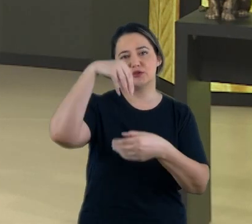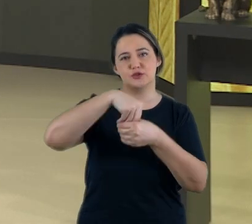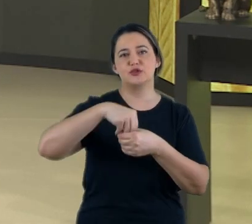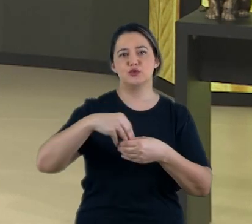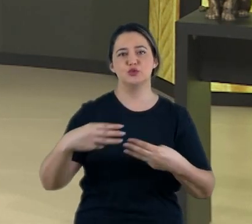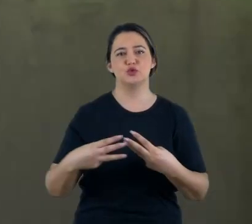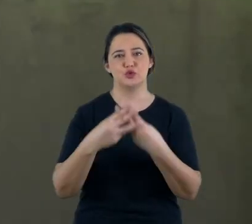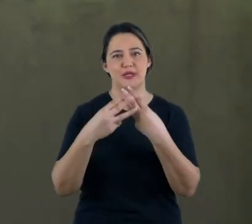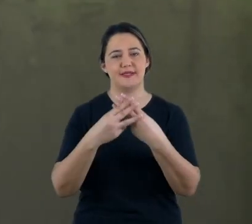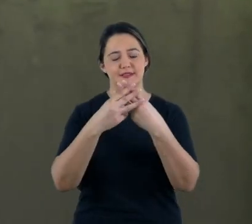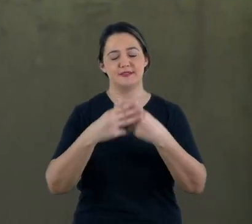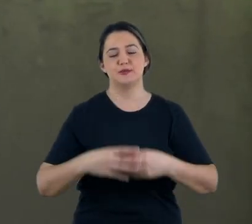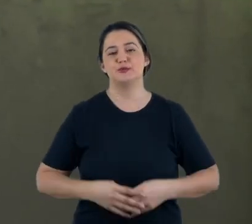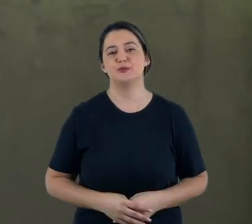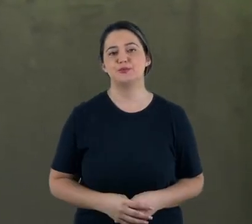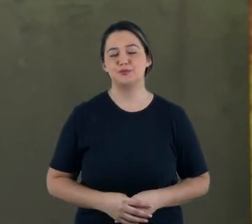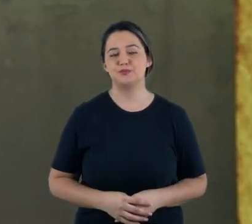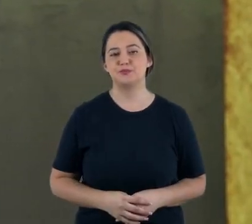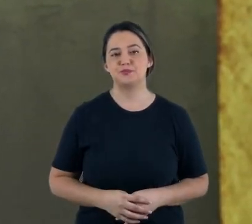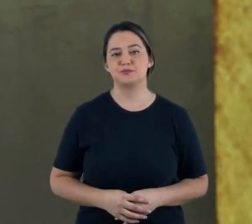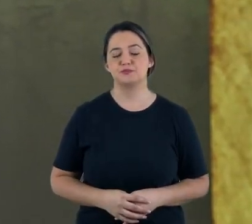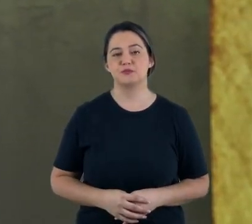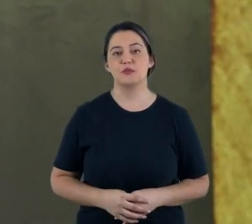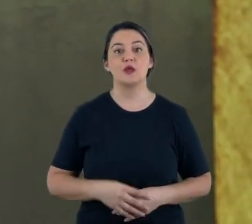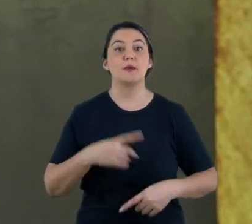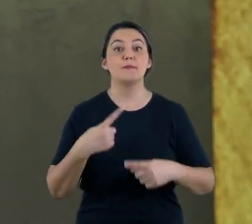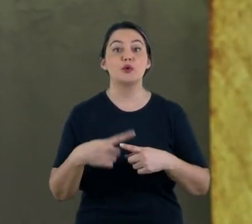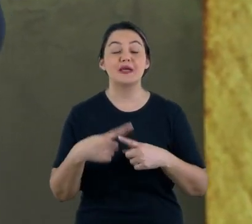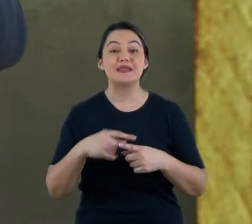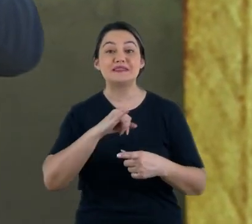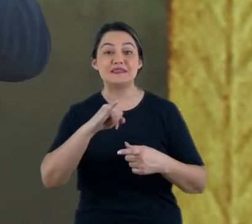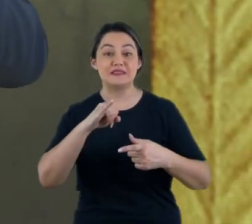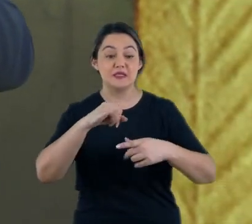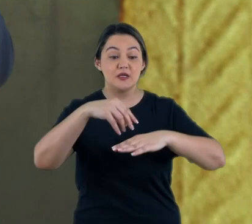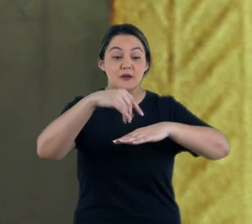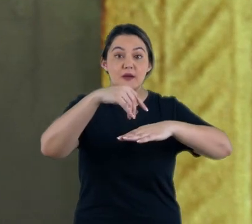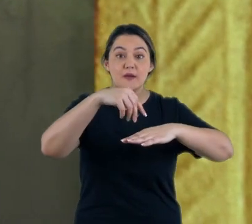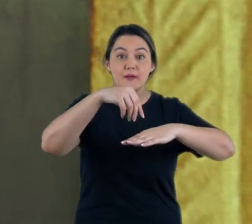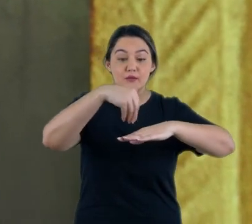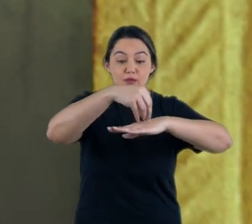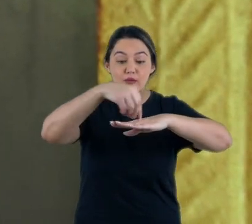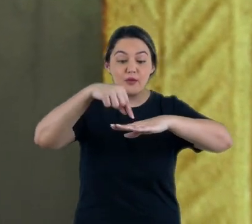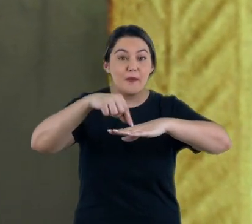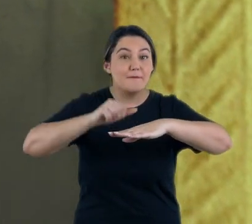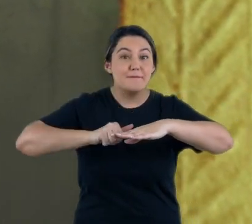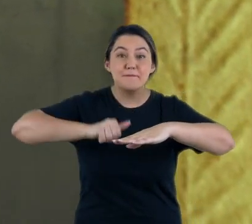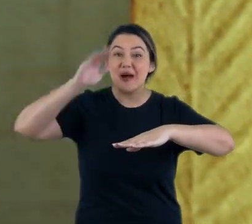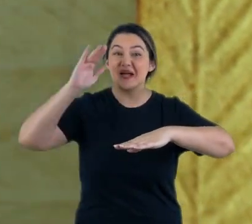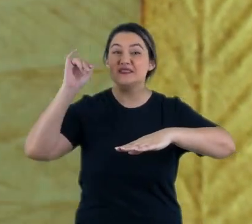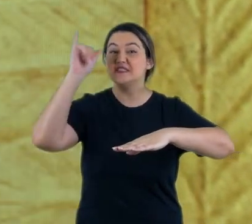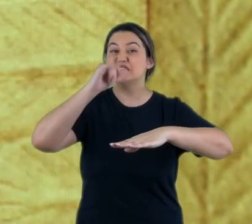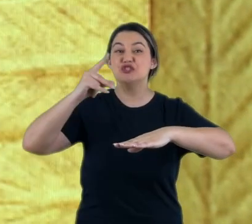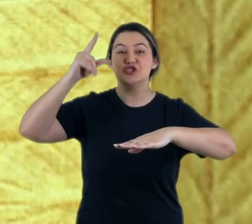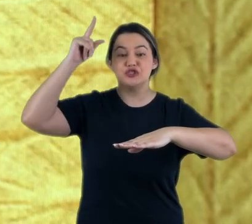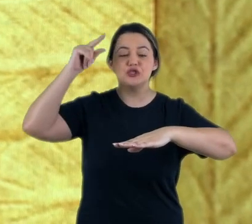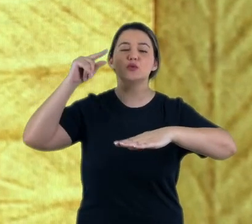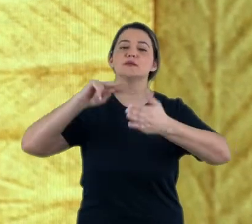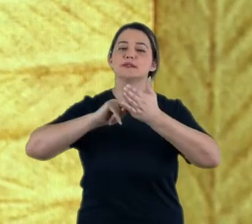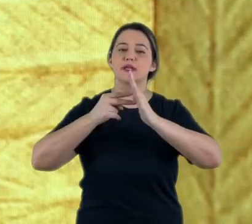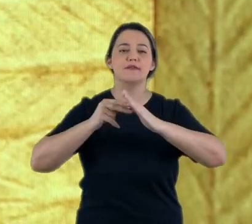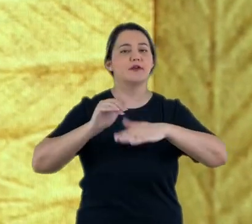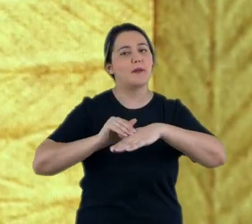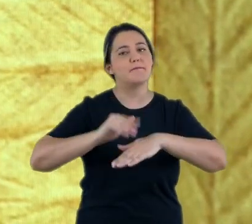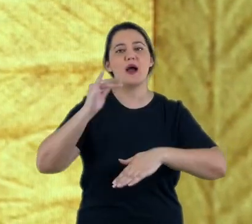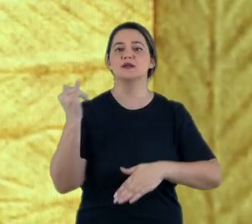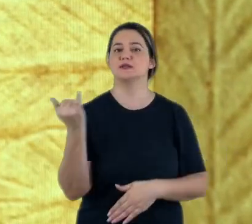judaísmo. Sabe por quê? É que quanto mais antigo esse material for, mais importante ele é. E ele